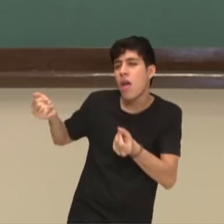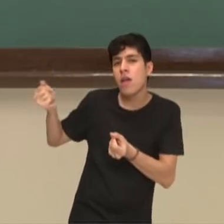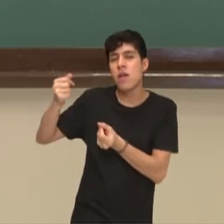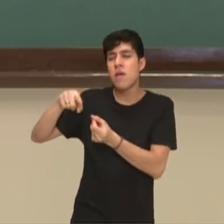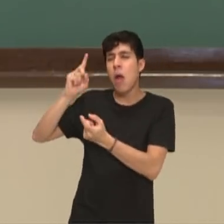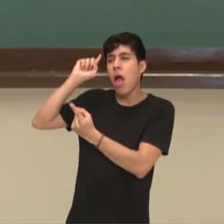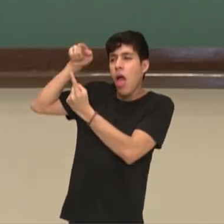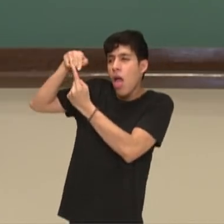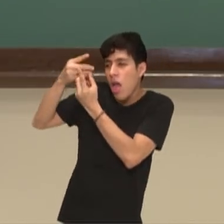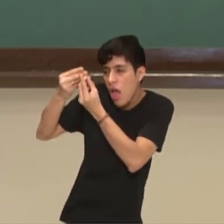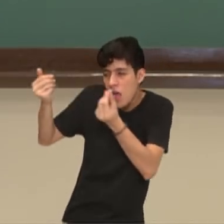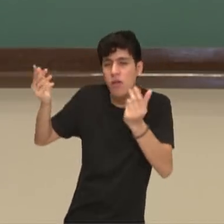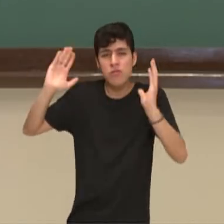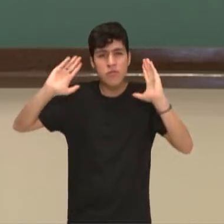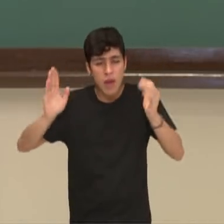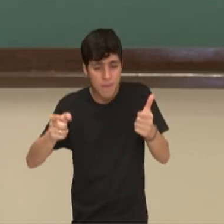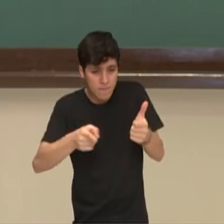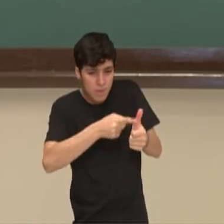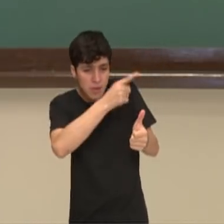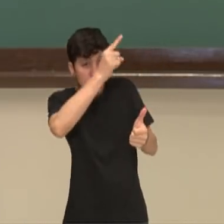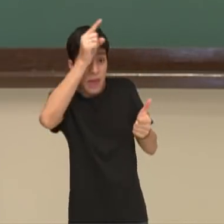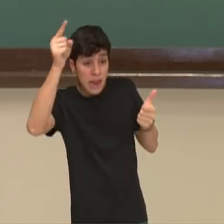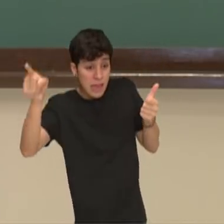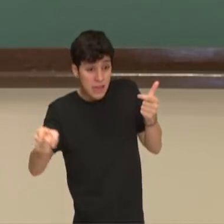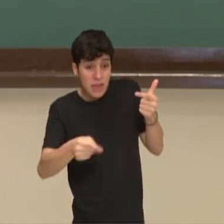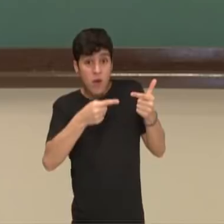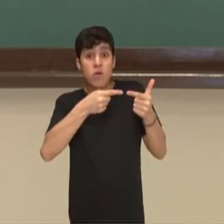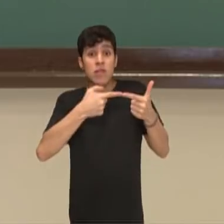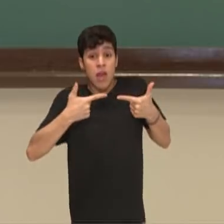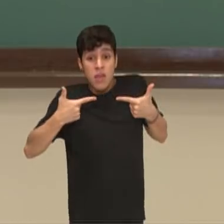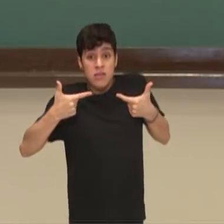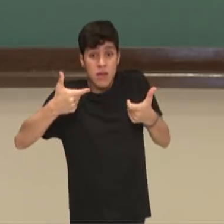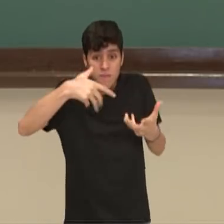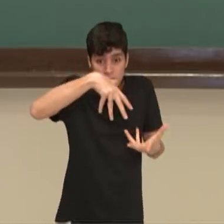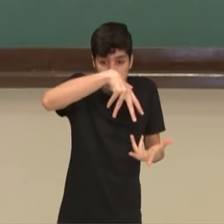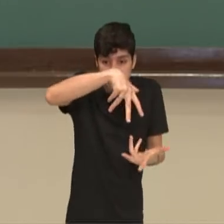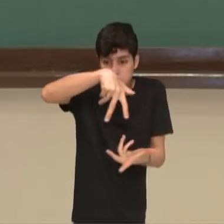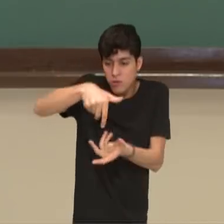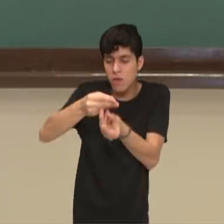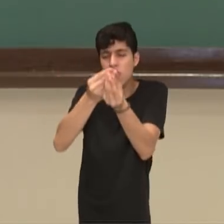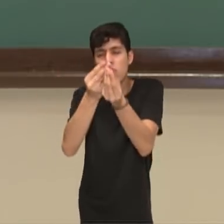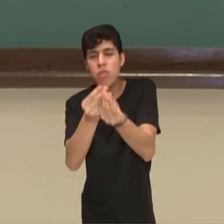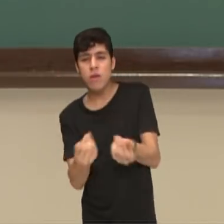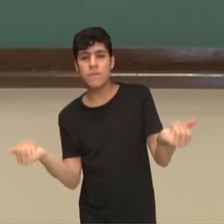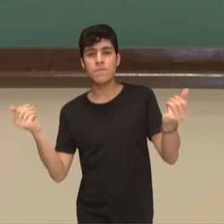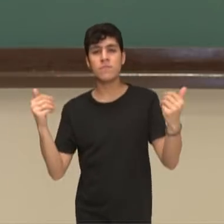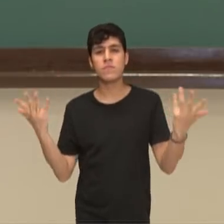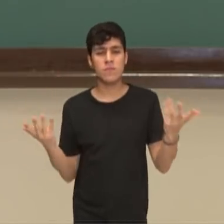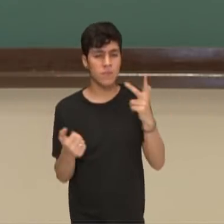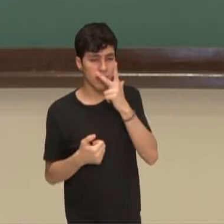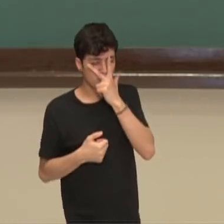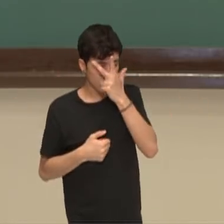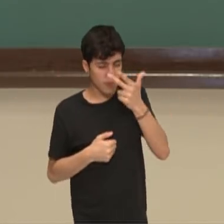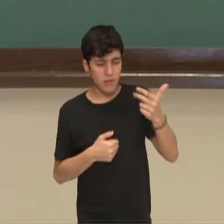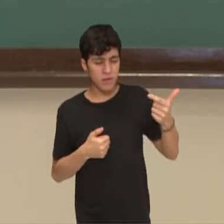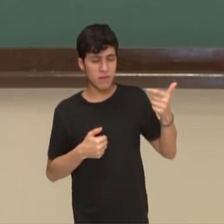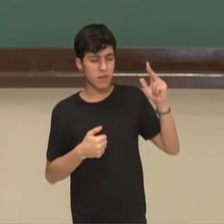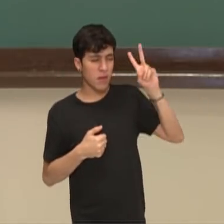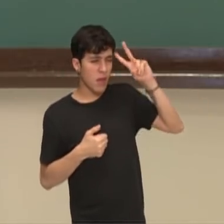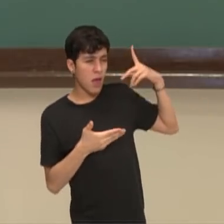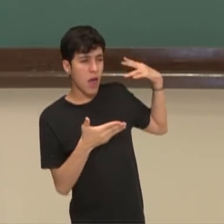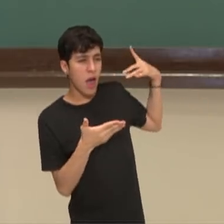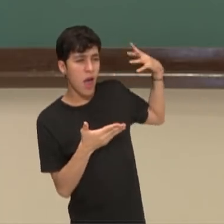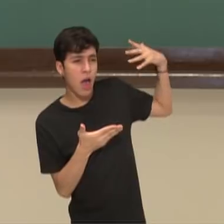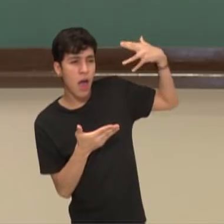acontecido a Primeira e já havia acontecido a Segunda Guerra Mundial. Então todo esse legado, toda essa lembrança